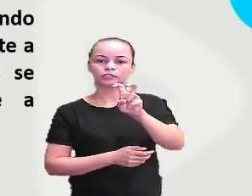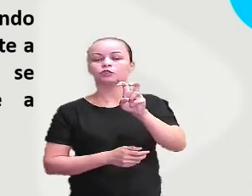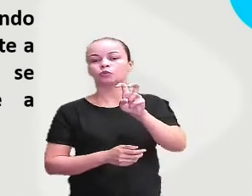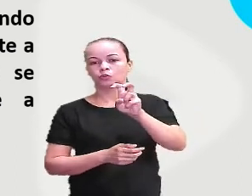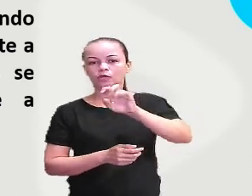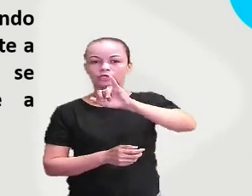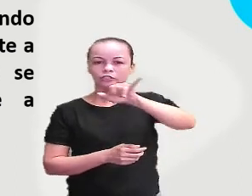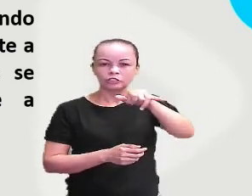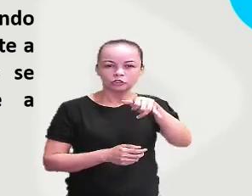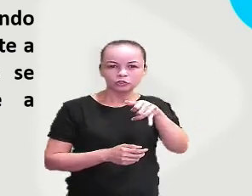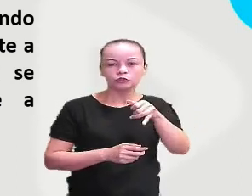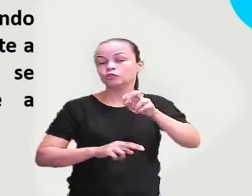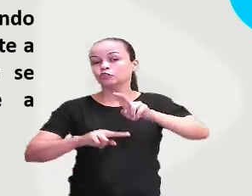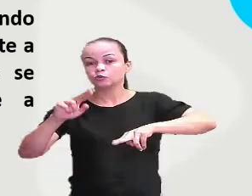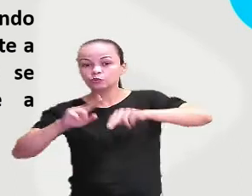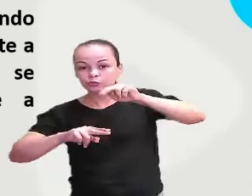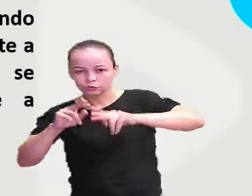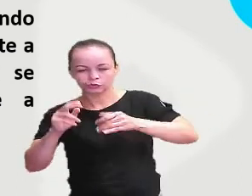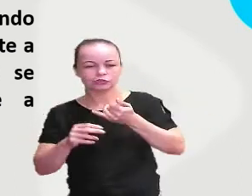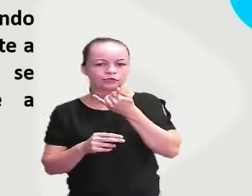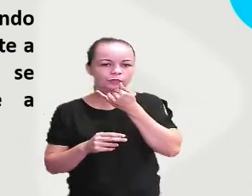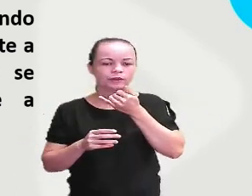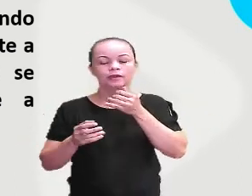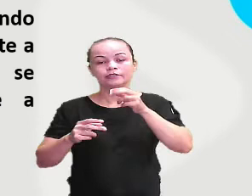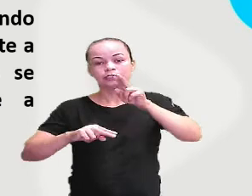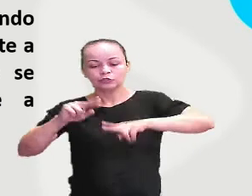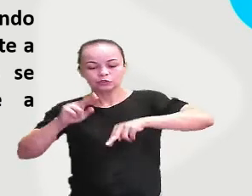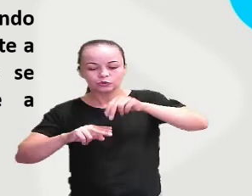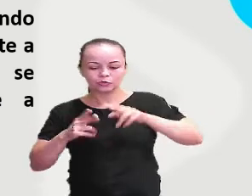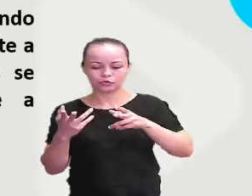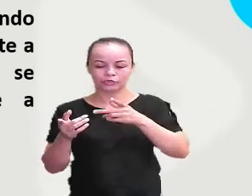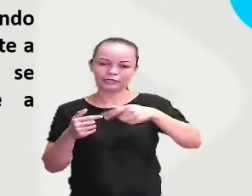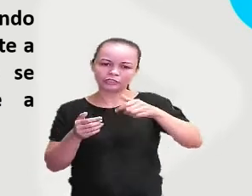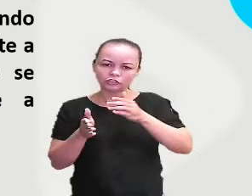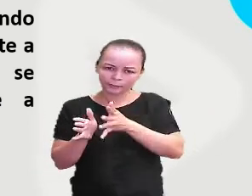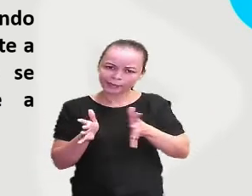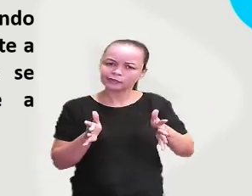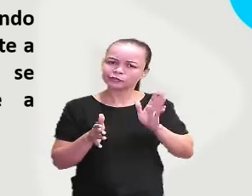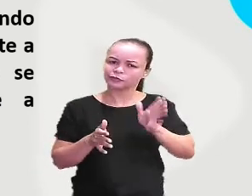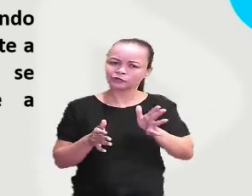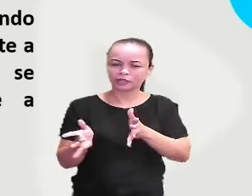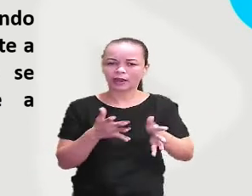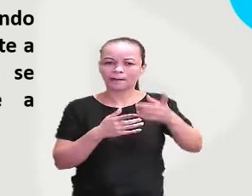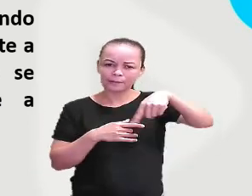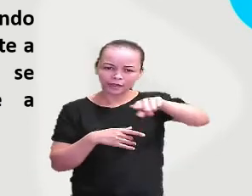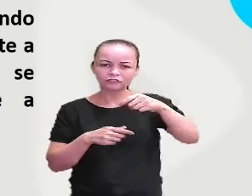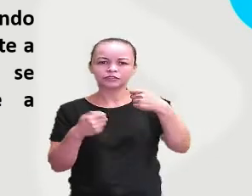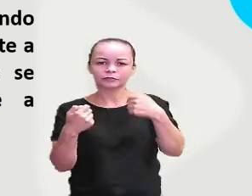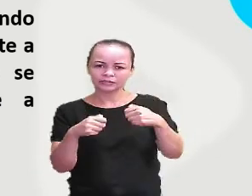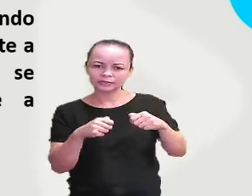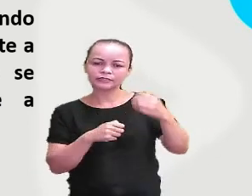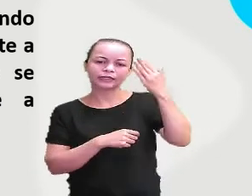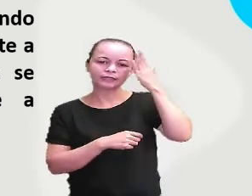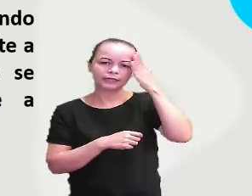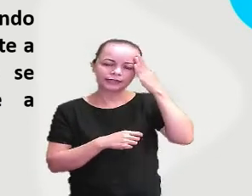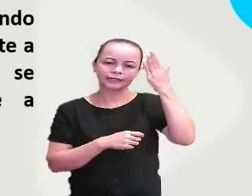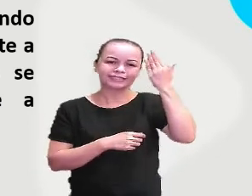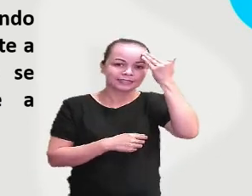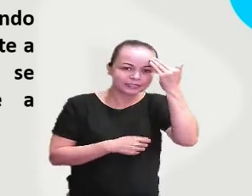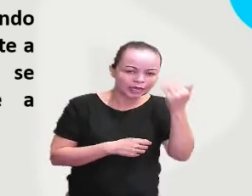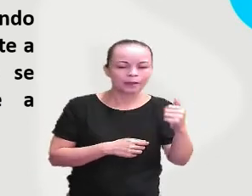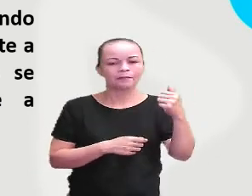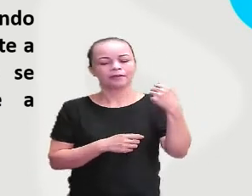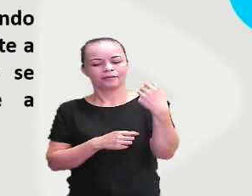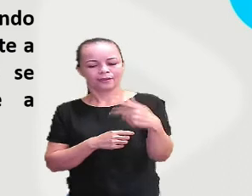passou, mas que aí vocês têm que estar ligados nessas datas comemorativas para poder a gente saber o que é. Aposto que na sua